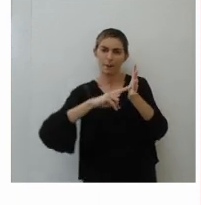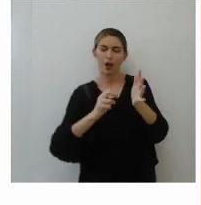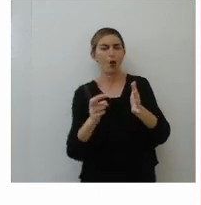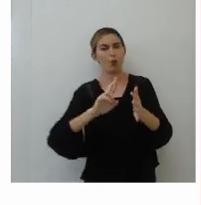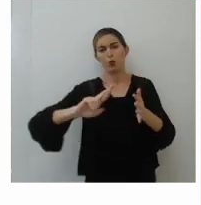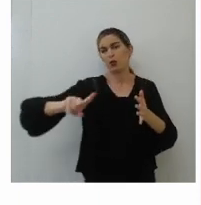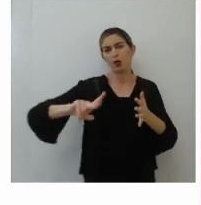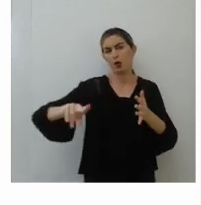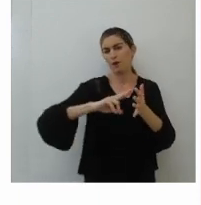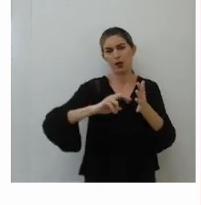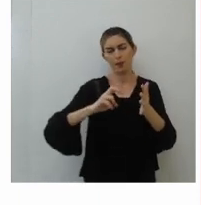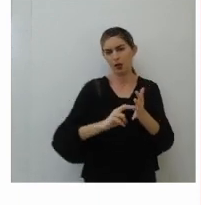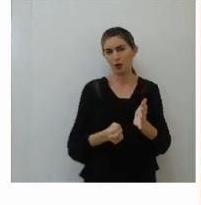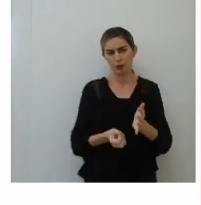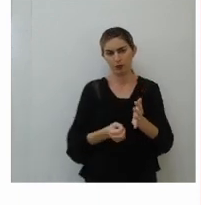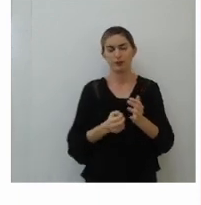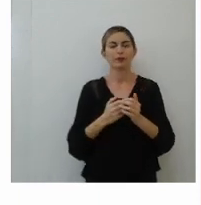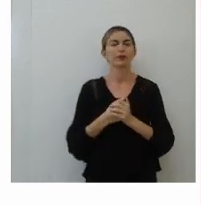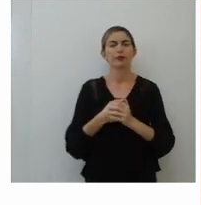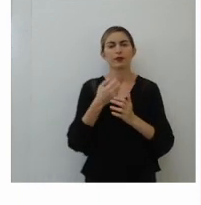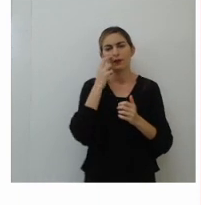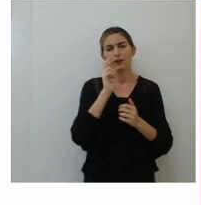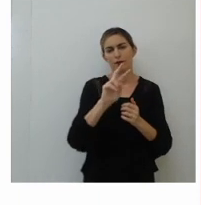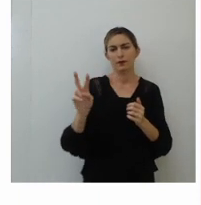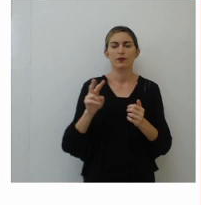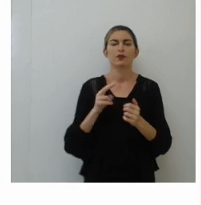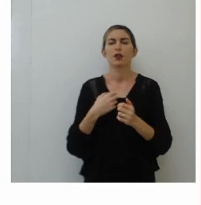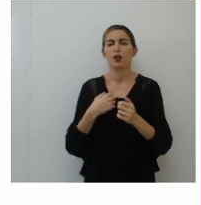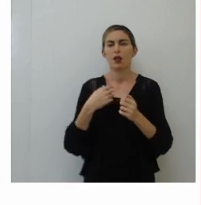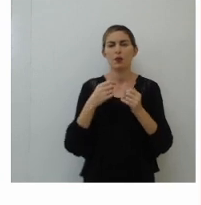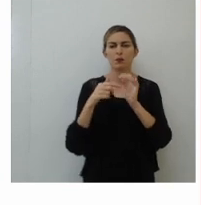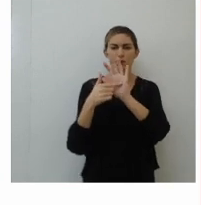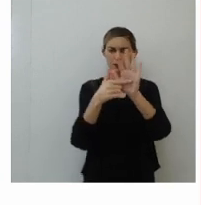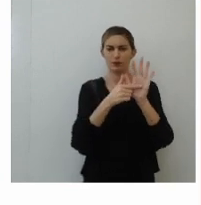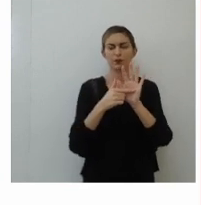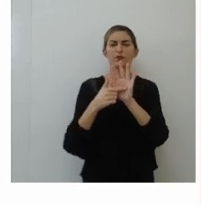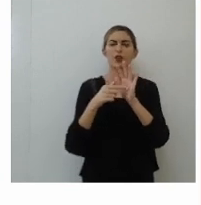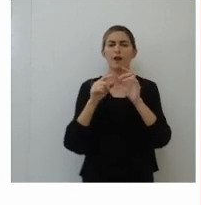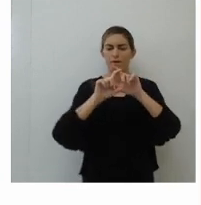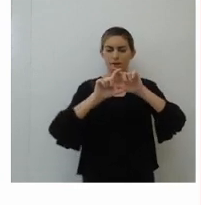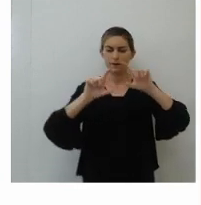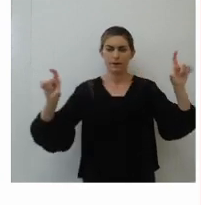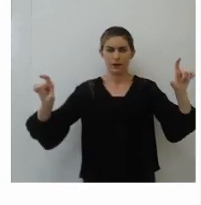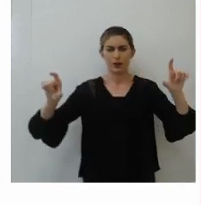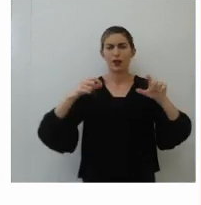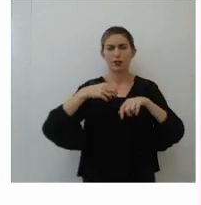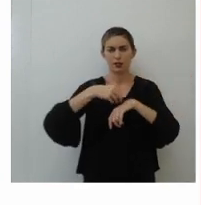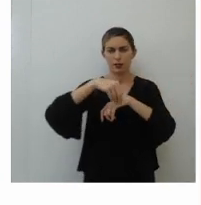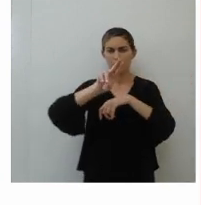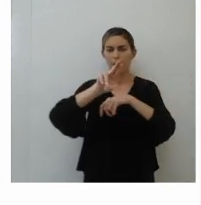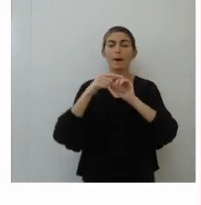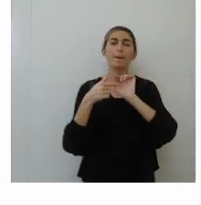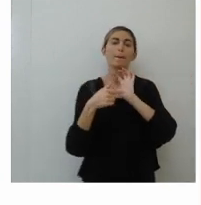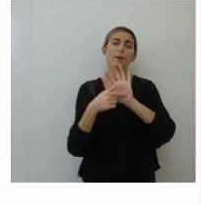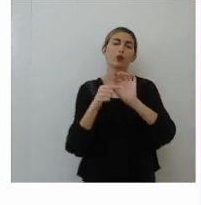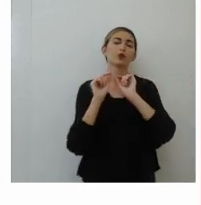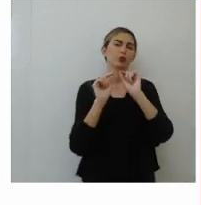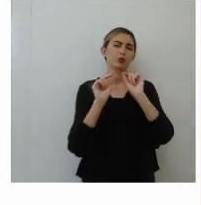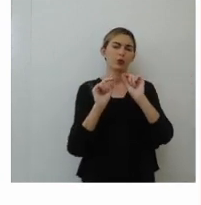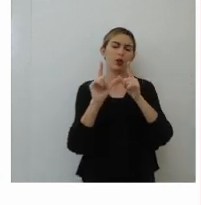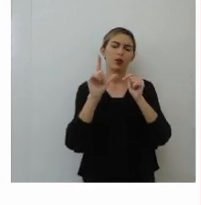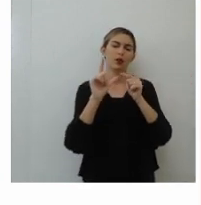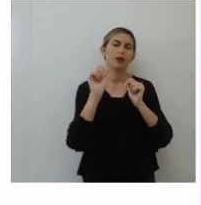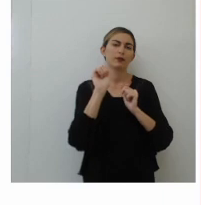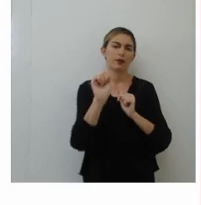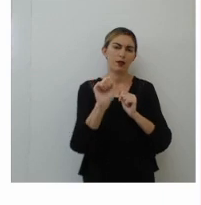junto. Beleza? Olha lá. No contexto da ilustração, a frase proferida recorre a. Letra